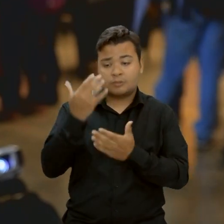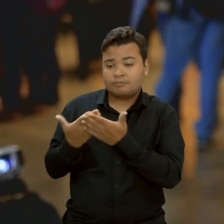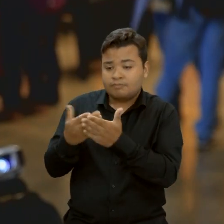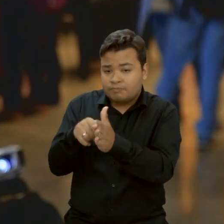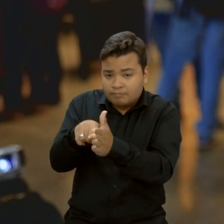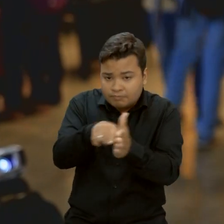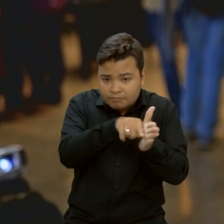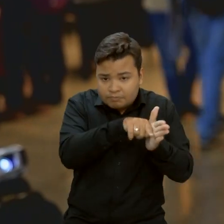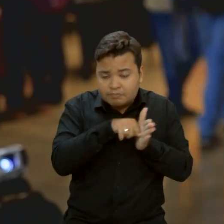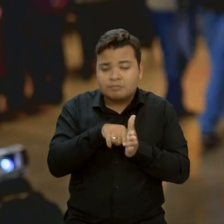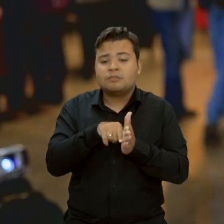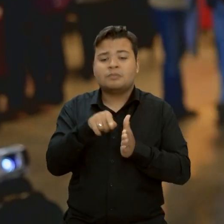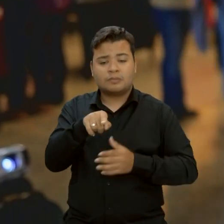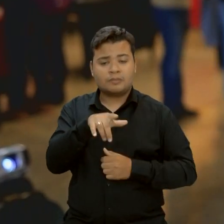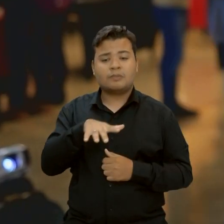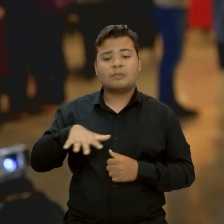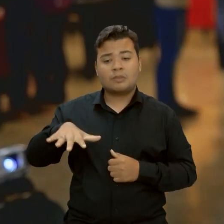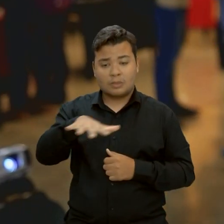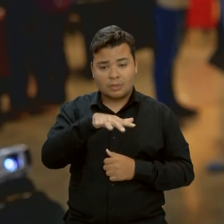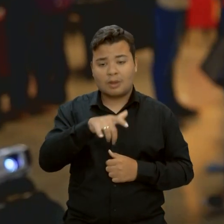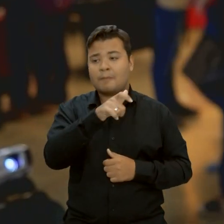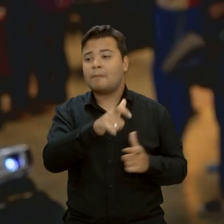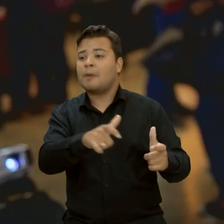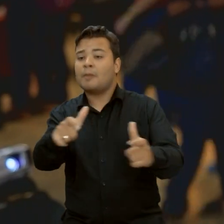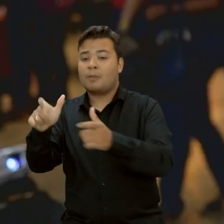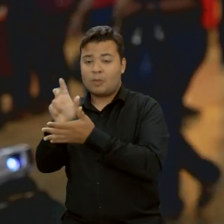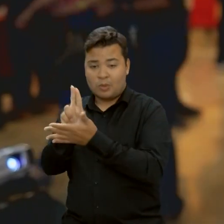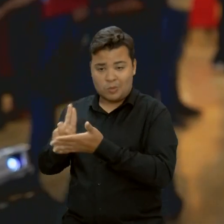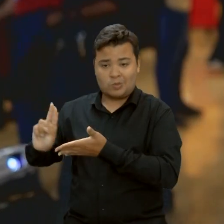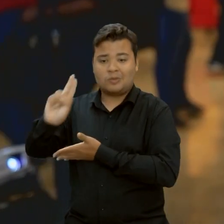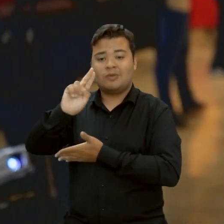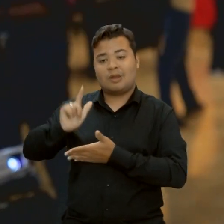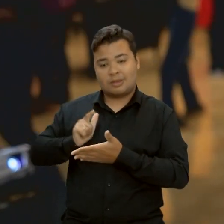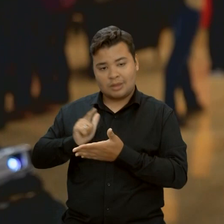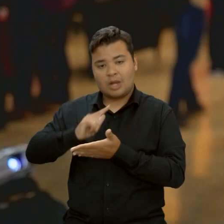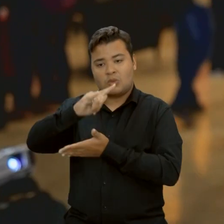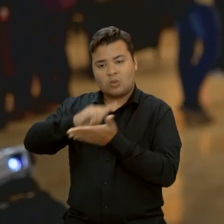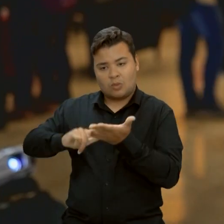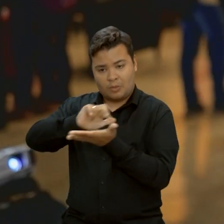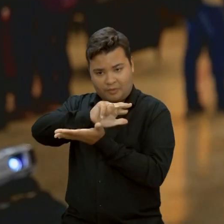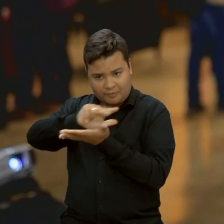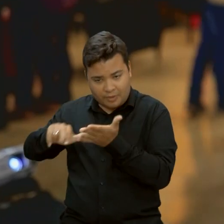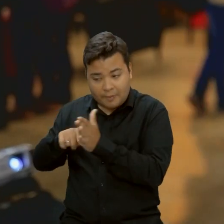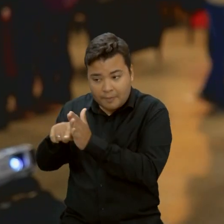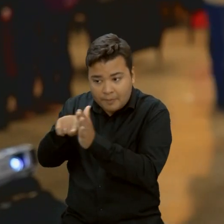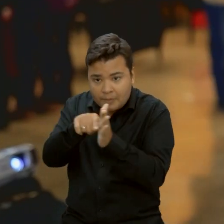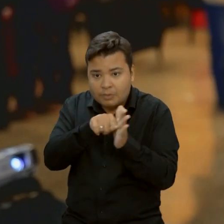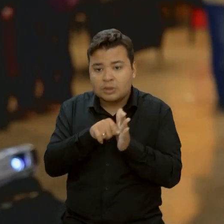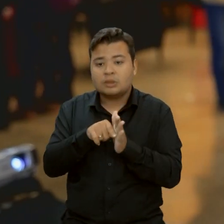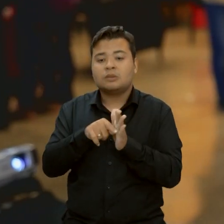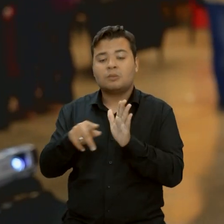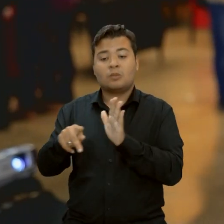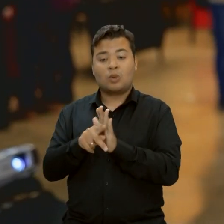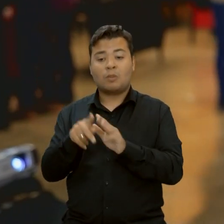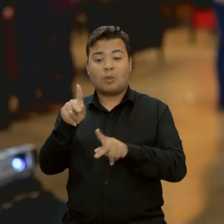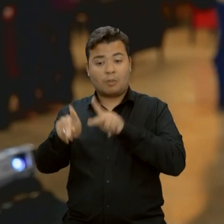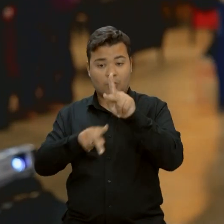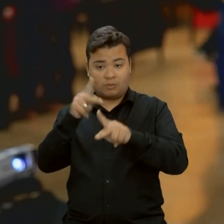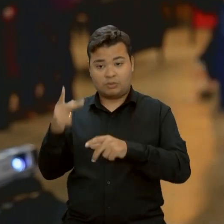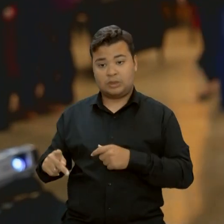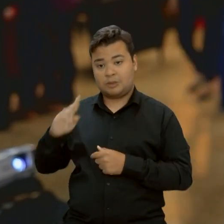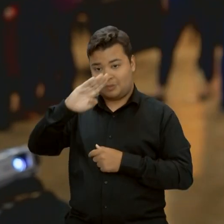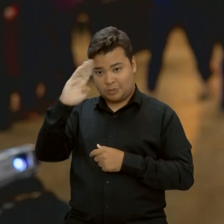pesquisas nessas universidades que têm acervos e pesquisas já dos povos aqui do Brasil e